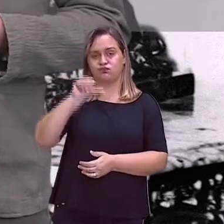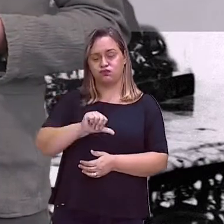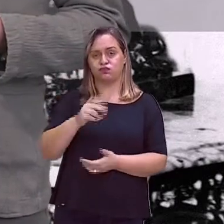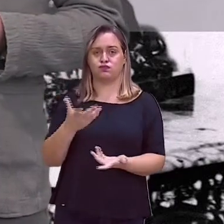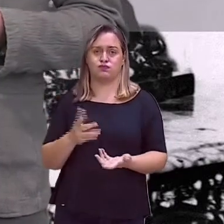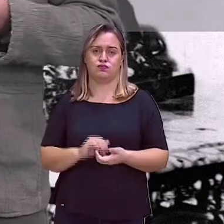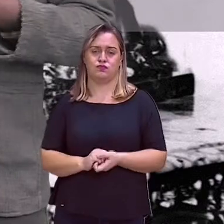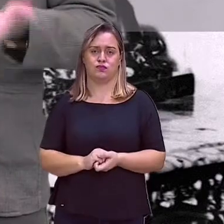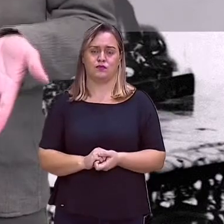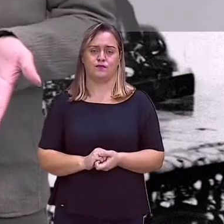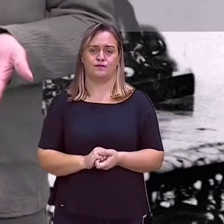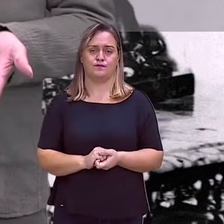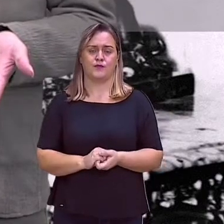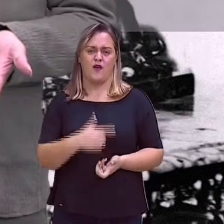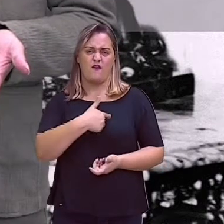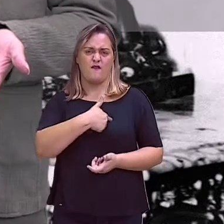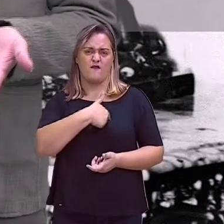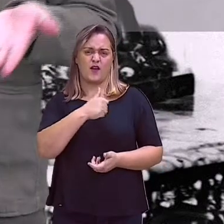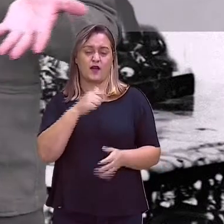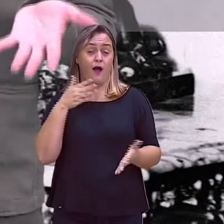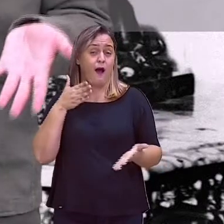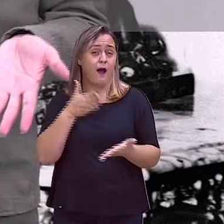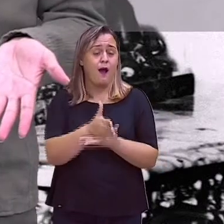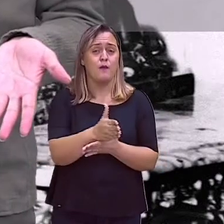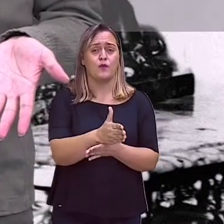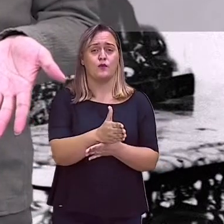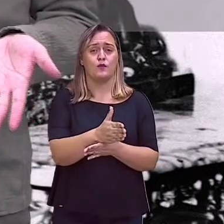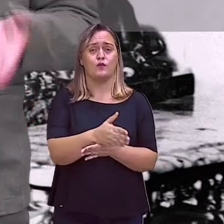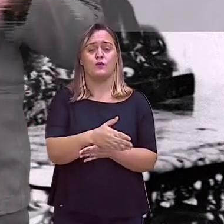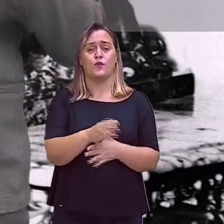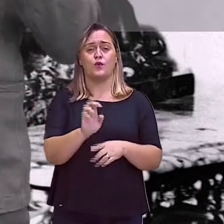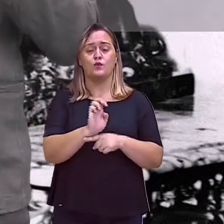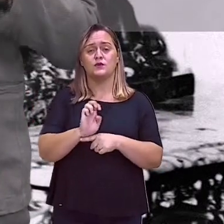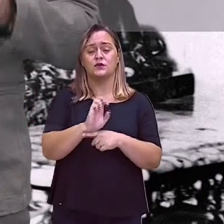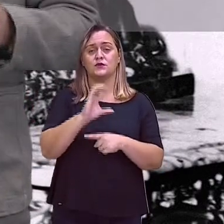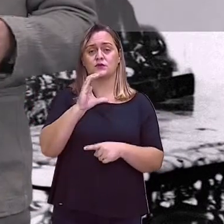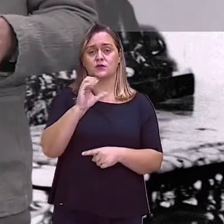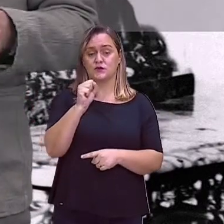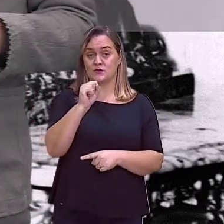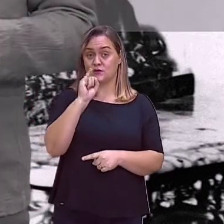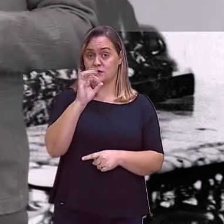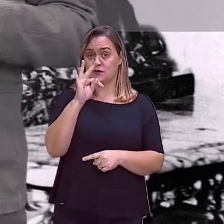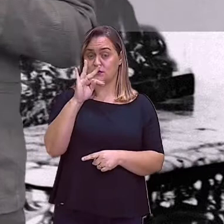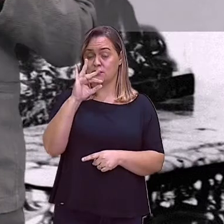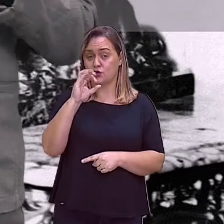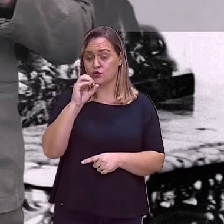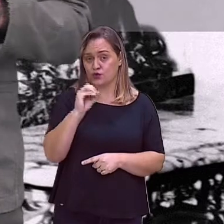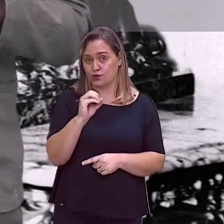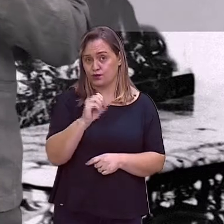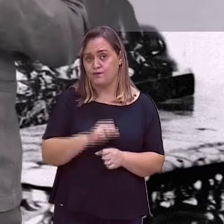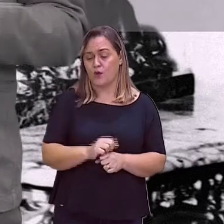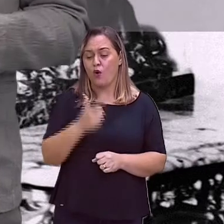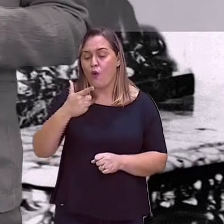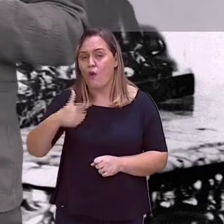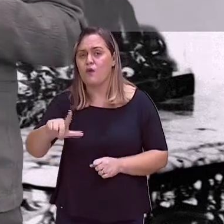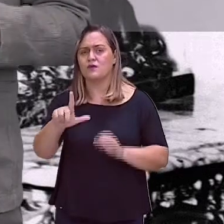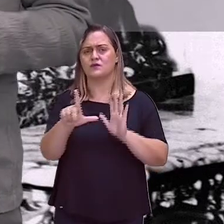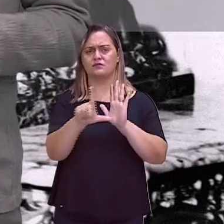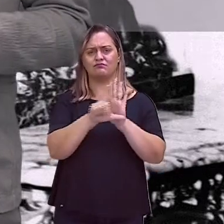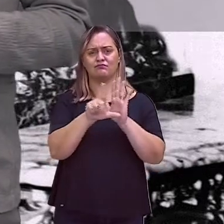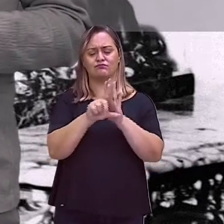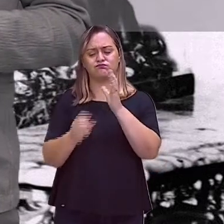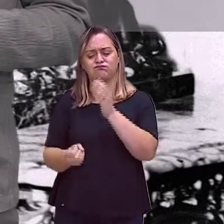conseguiu aprovar o estado de sítio. A Lei de Segurança Nacional foi endurecida e outras leis autoritárias